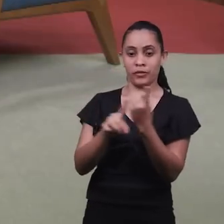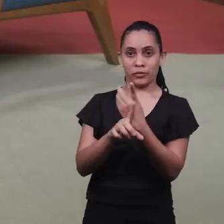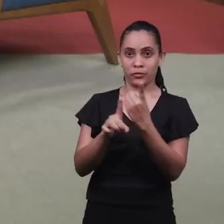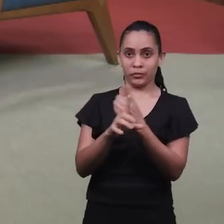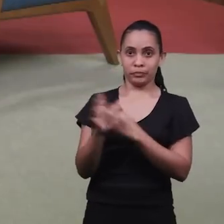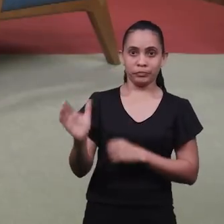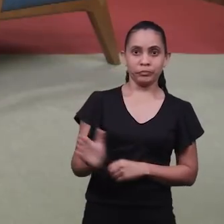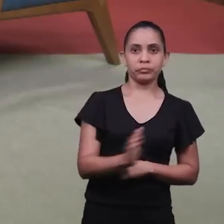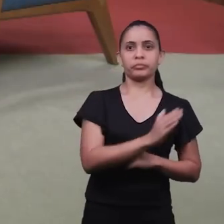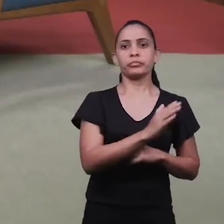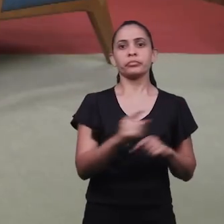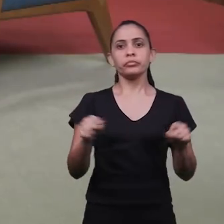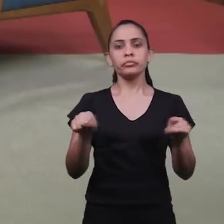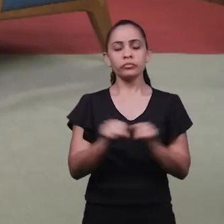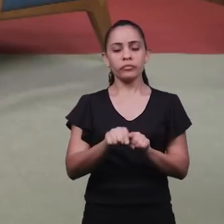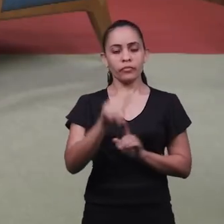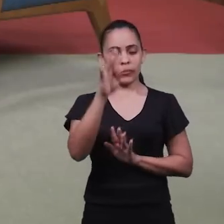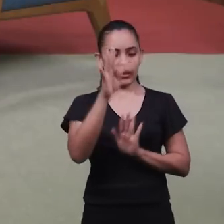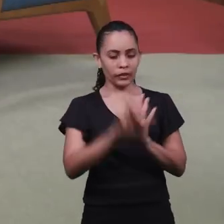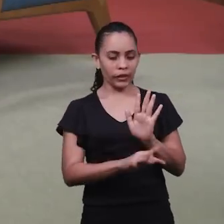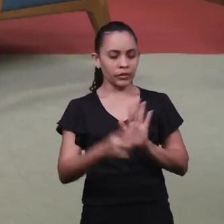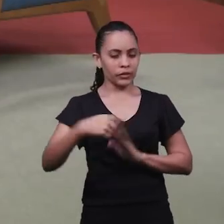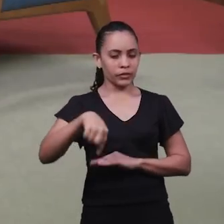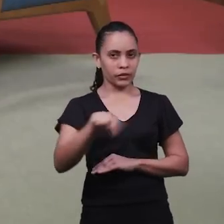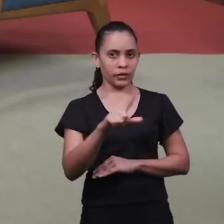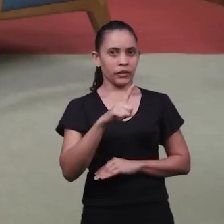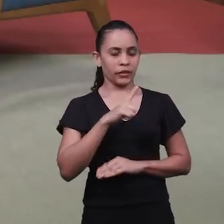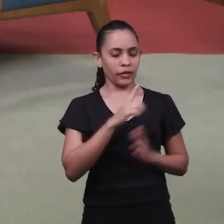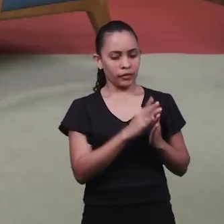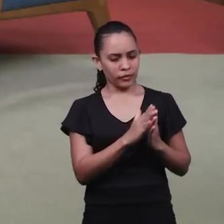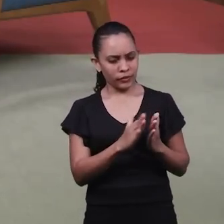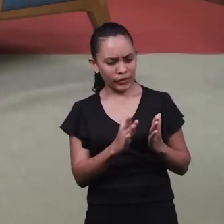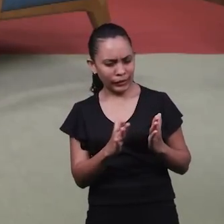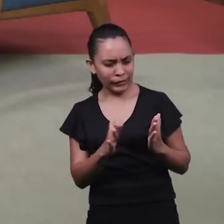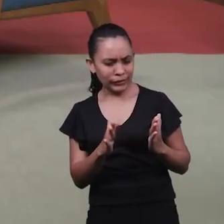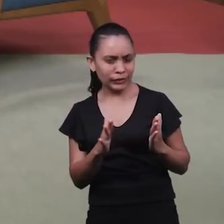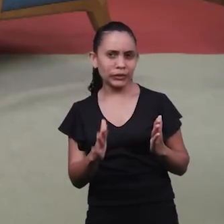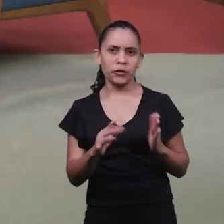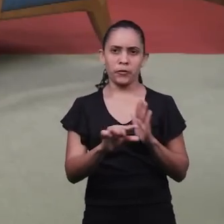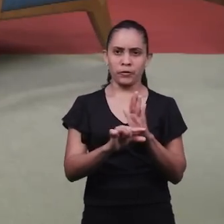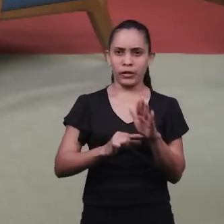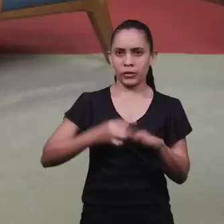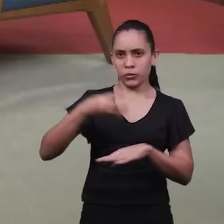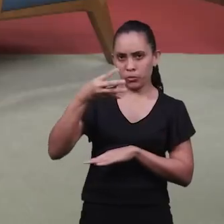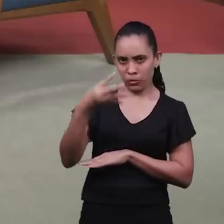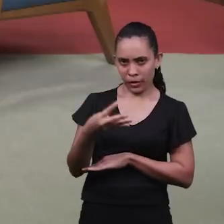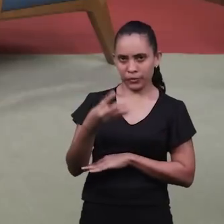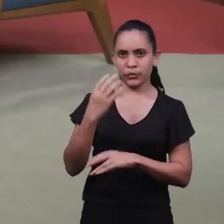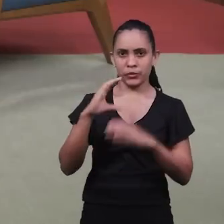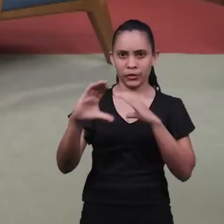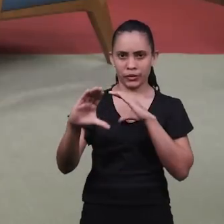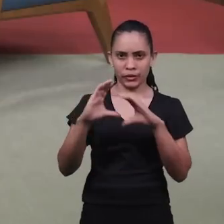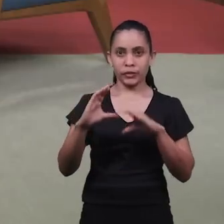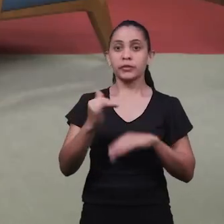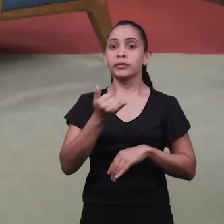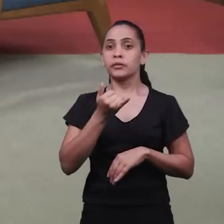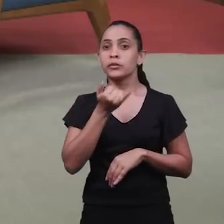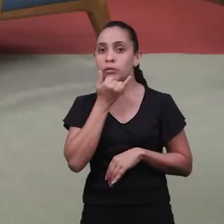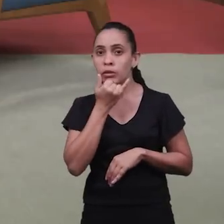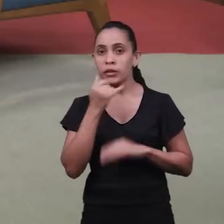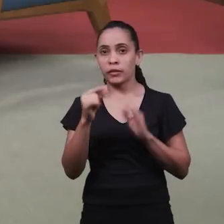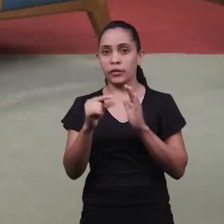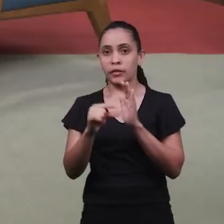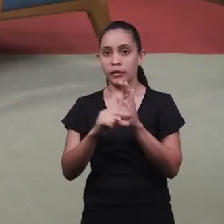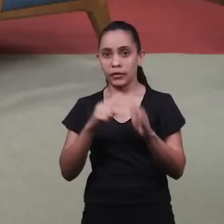ler mais um texto aqui, para que vocês continuem discorrendo nessa linha do verso 4 de Cantares, né? Perdão, do verso